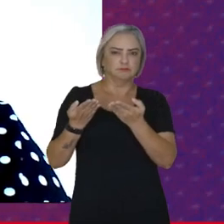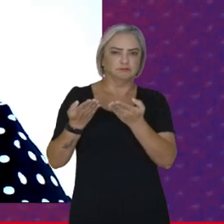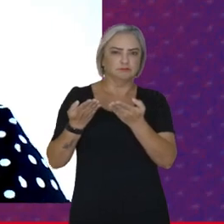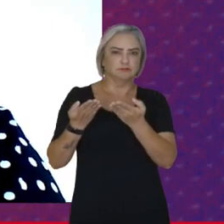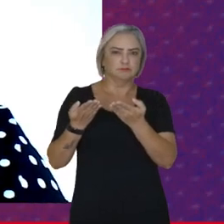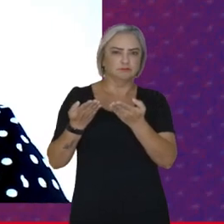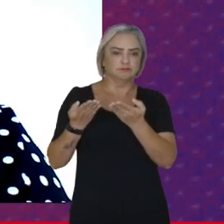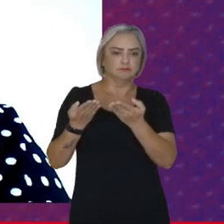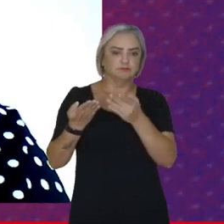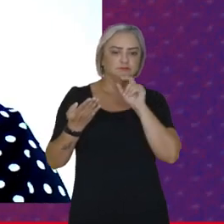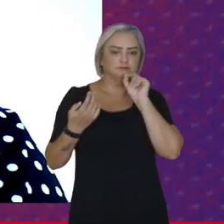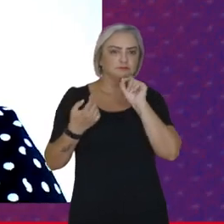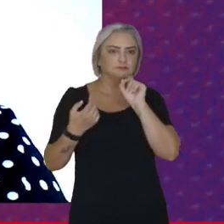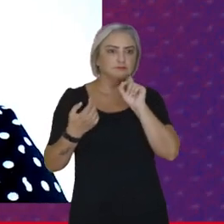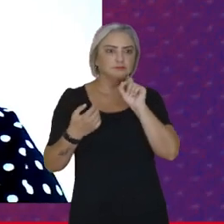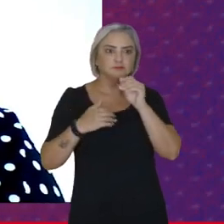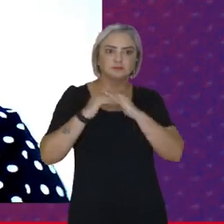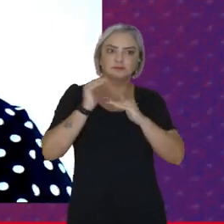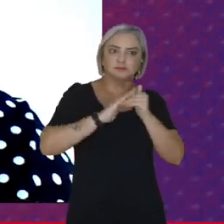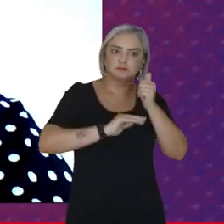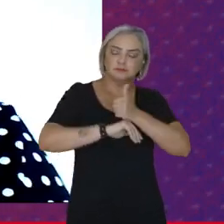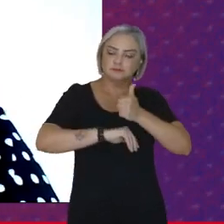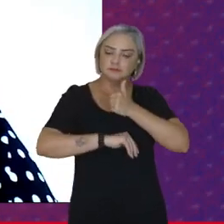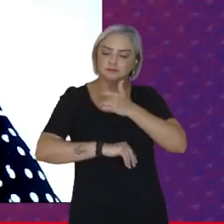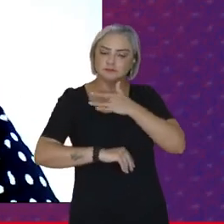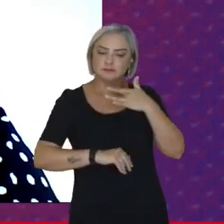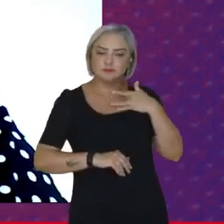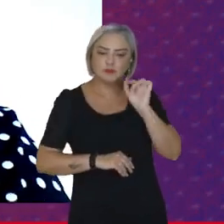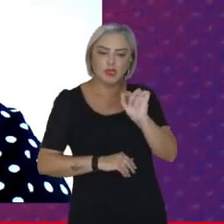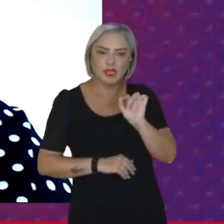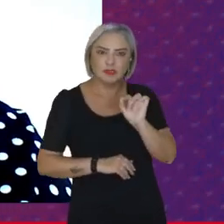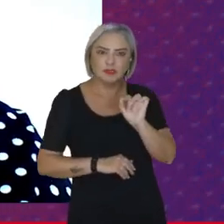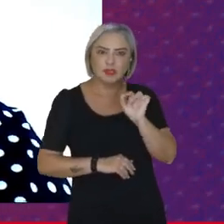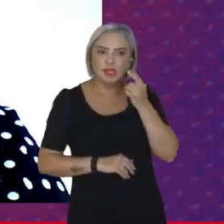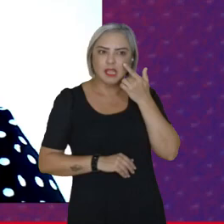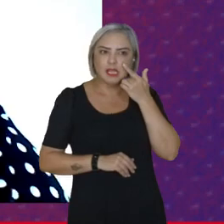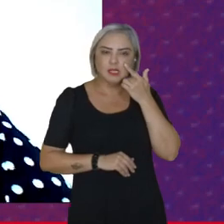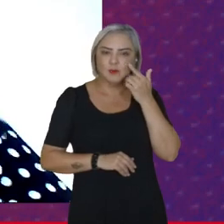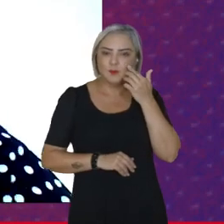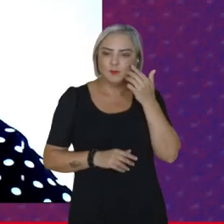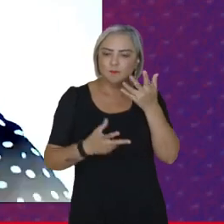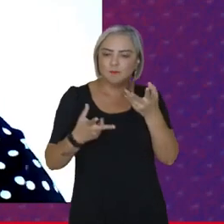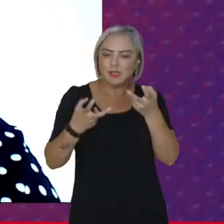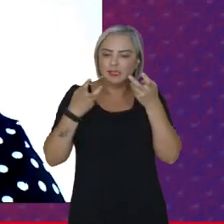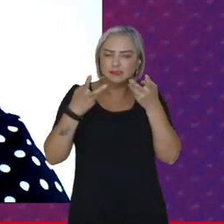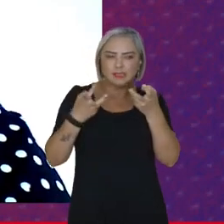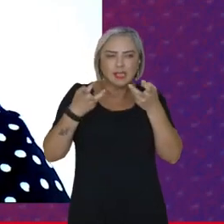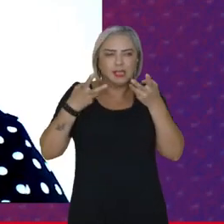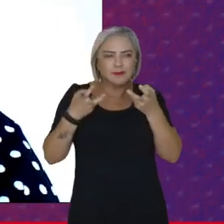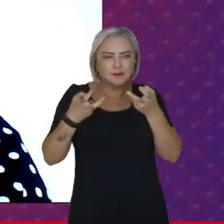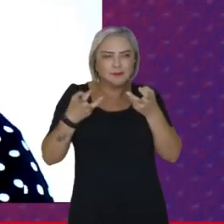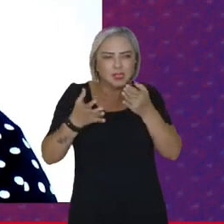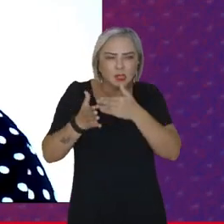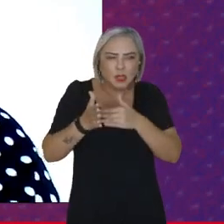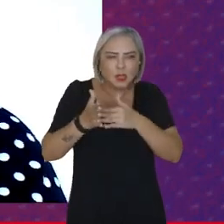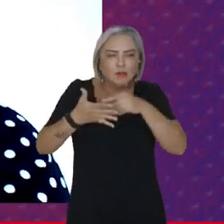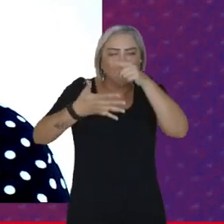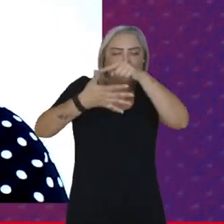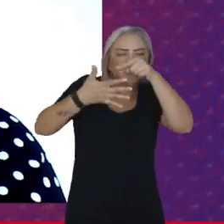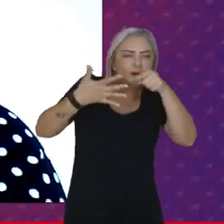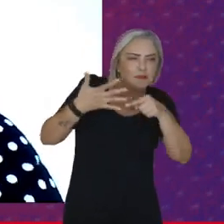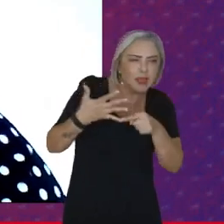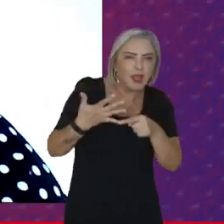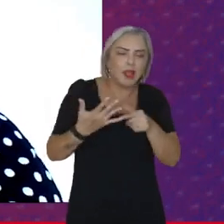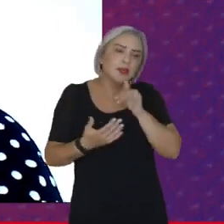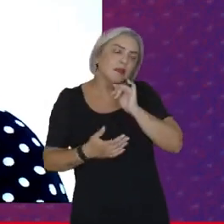e aquele profissional de saúde que vai atender não leva em conta todas essas especificidades. Por exemplo, não leva